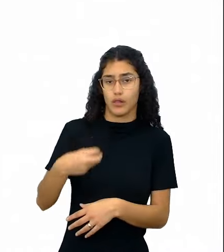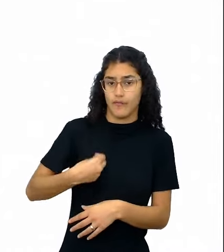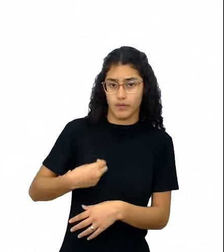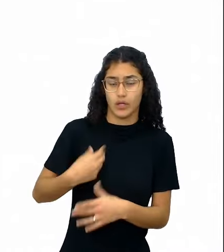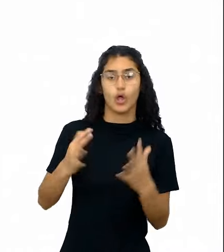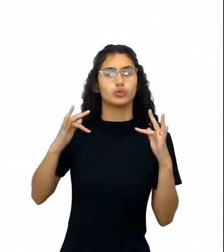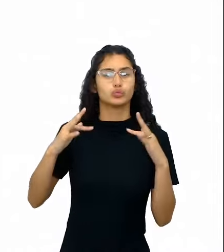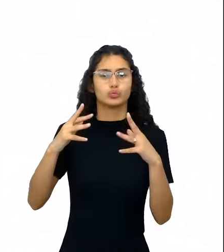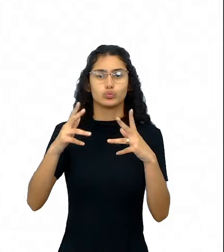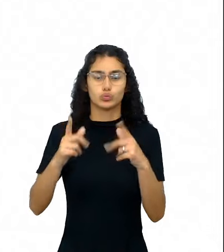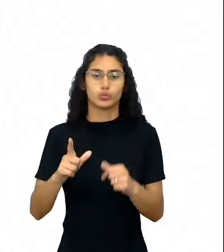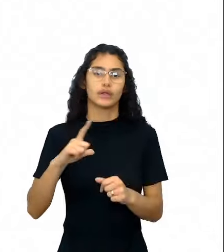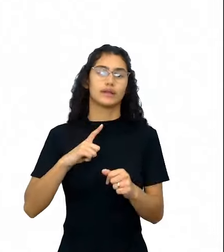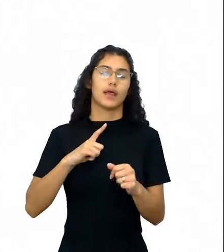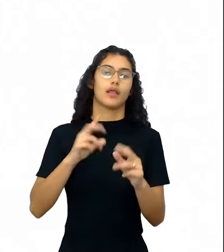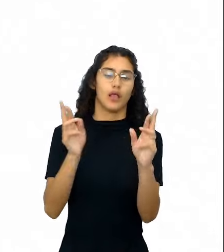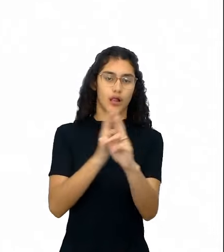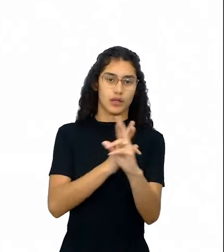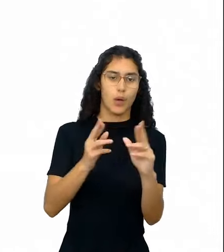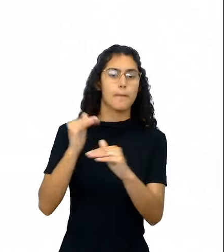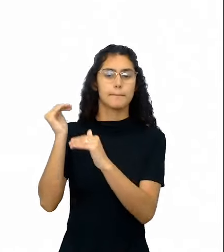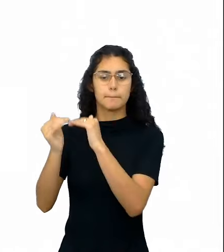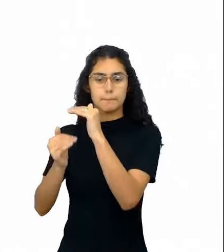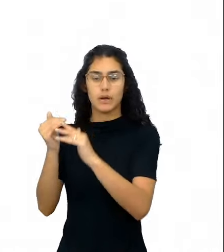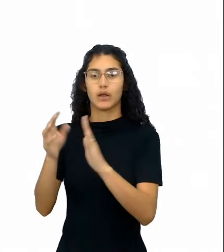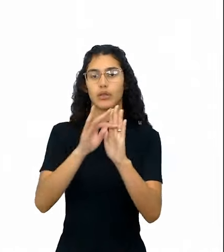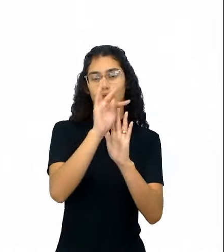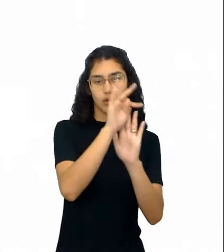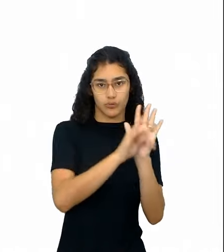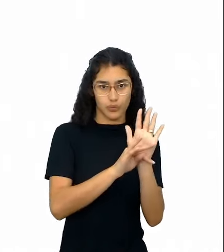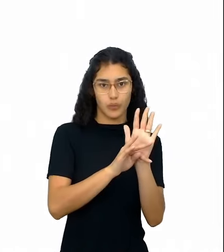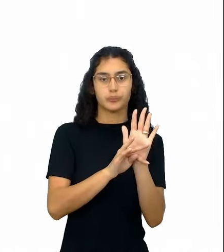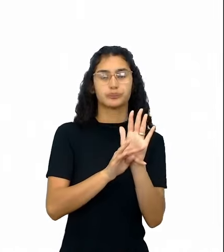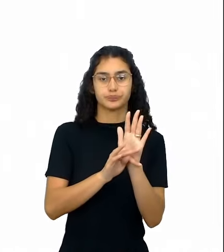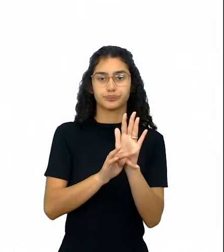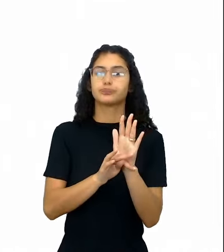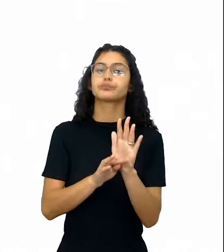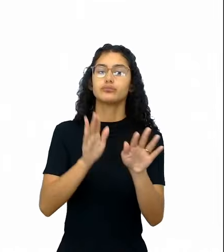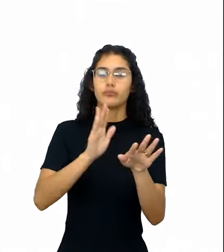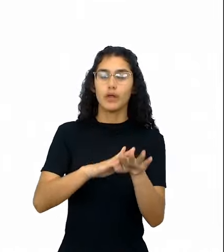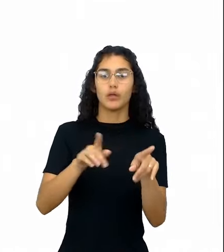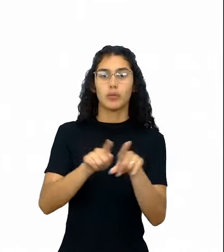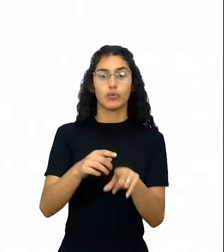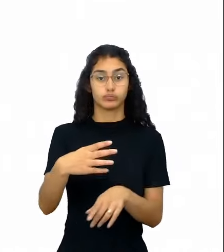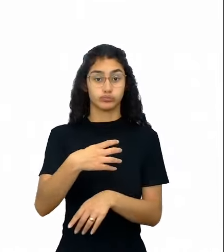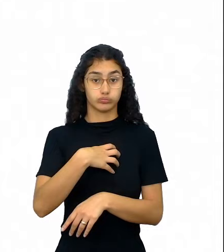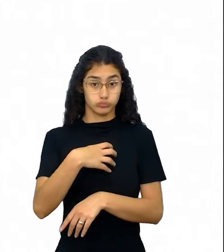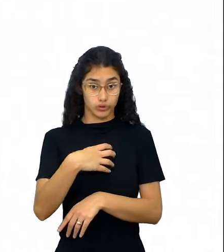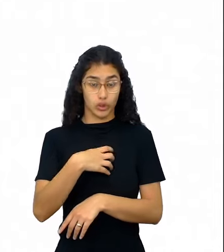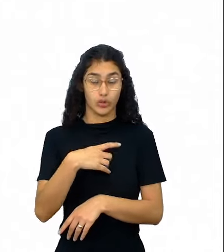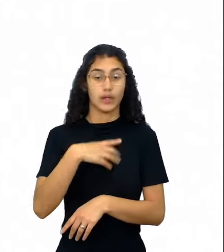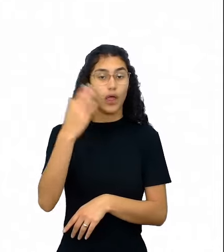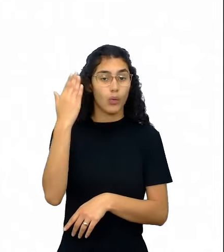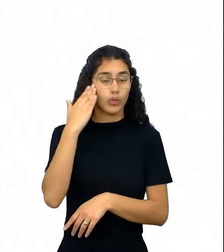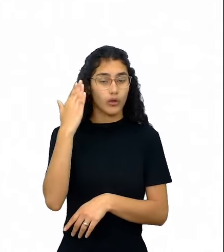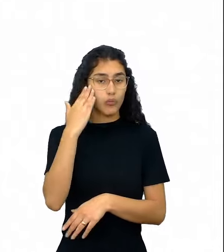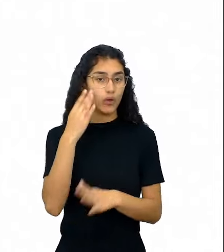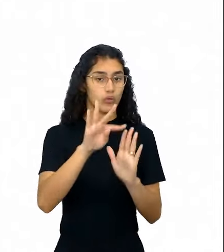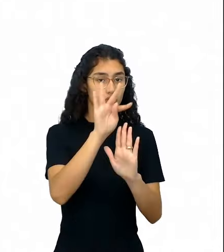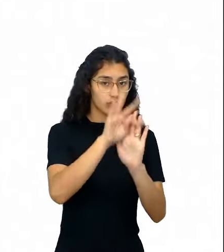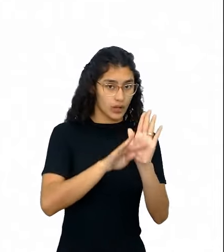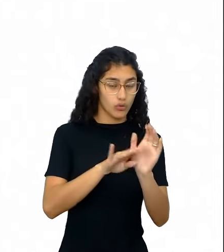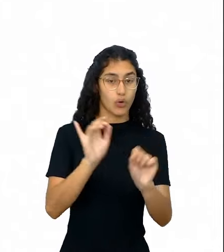isso aqui envolve processamento textual, envolve a construção de sentidos, a interpretação de texto.